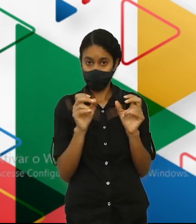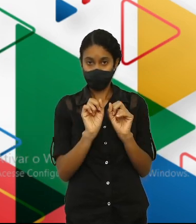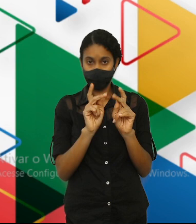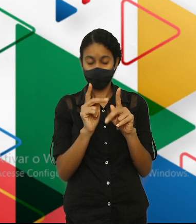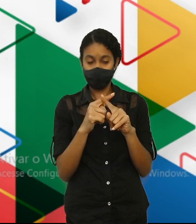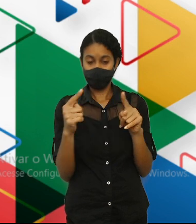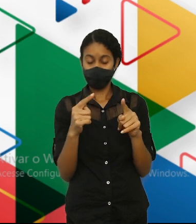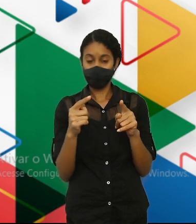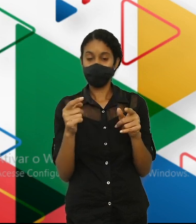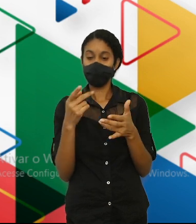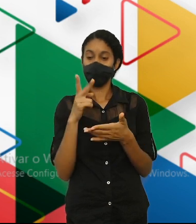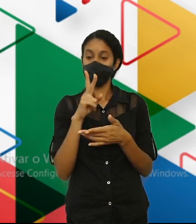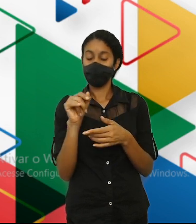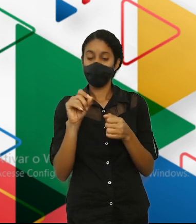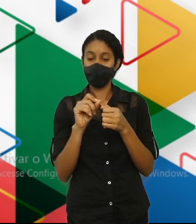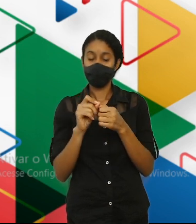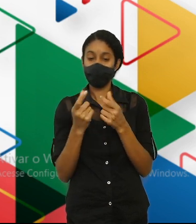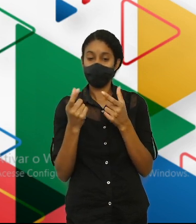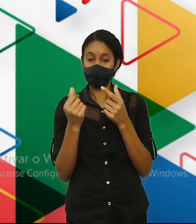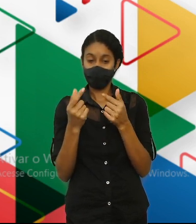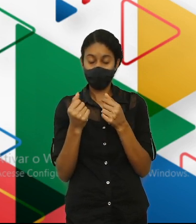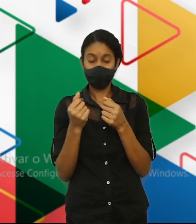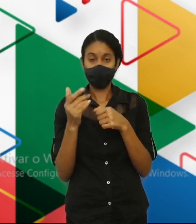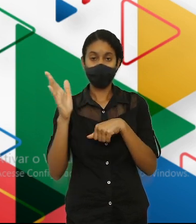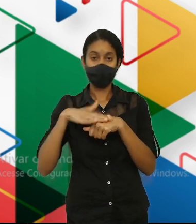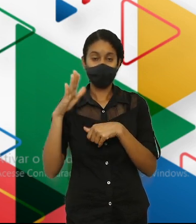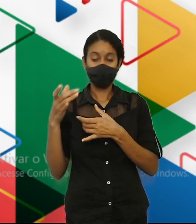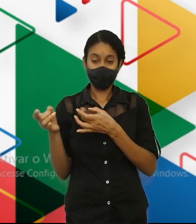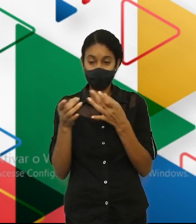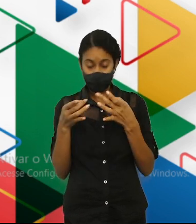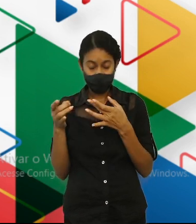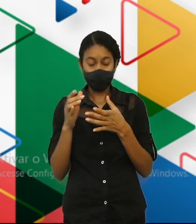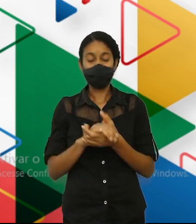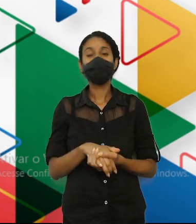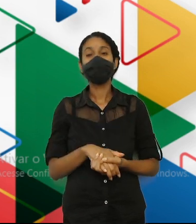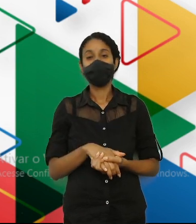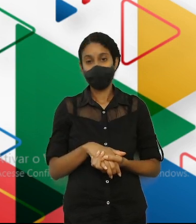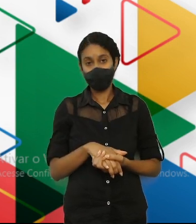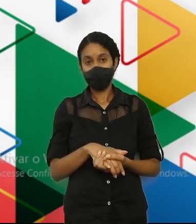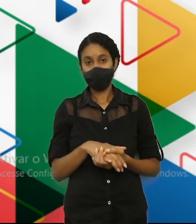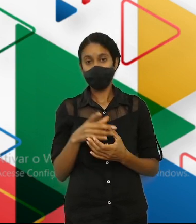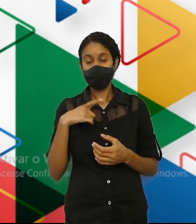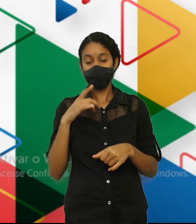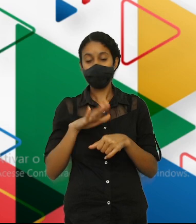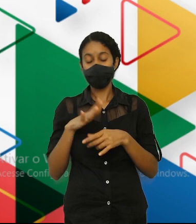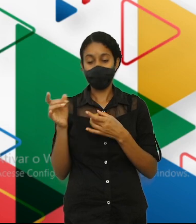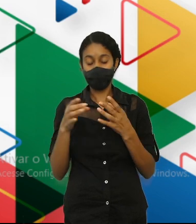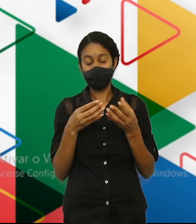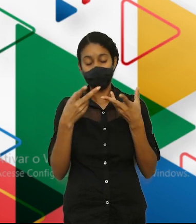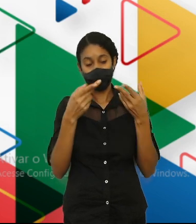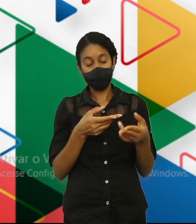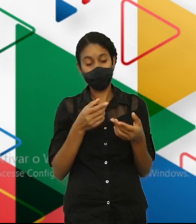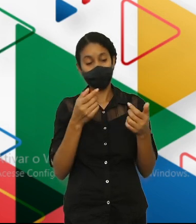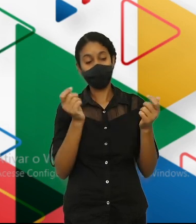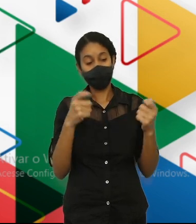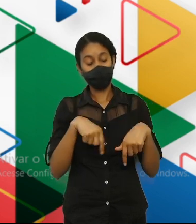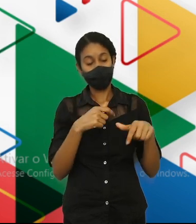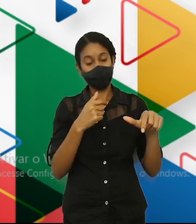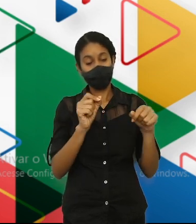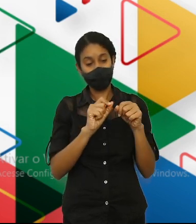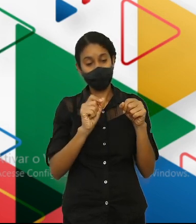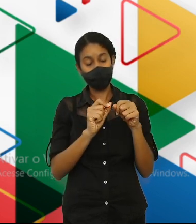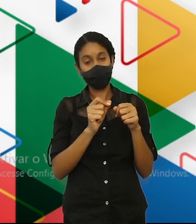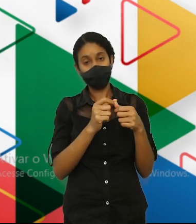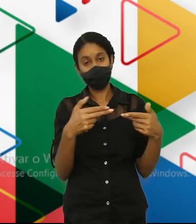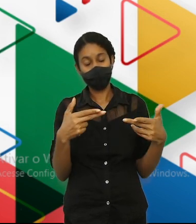que a produção ela possa gerar um consumo nas mesmas proporções, as pessoas consumam tanto o quanto o Fordismo produz, tá